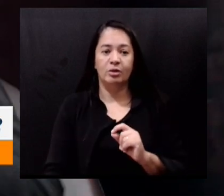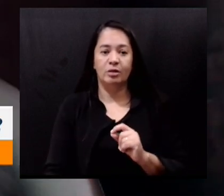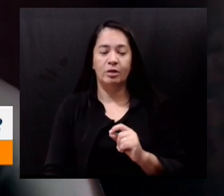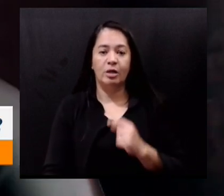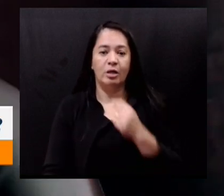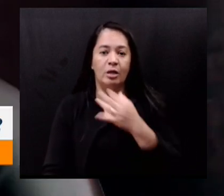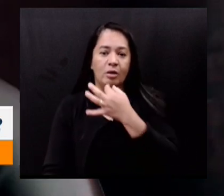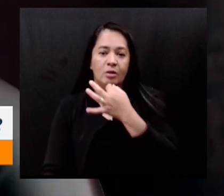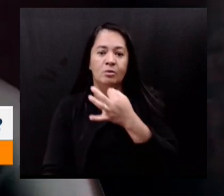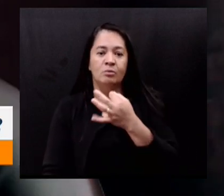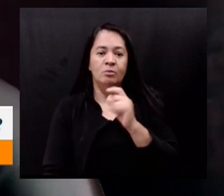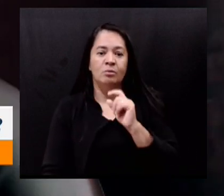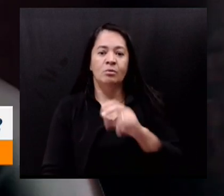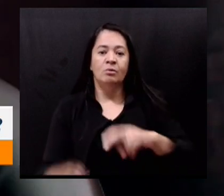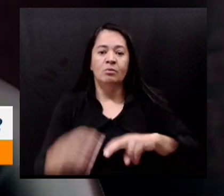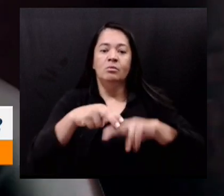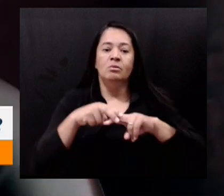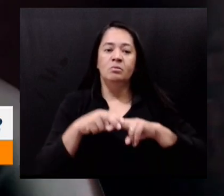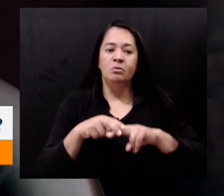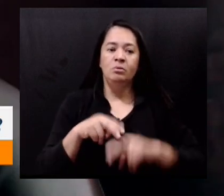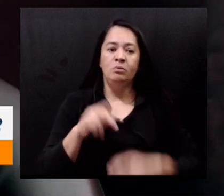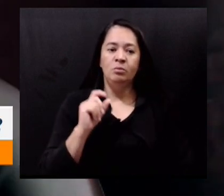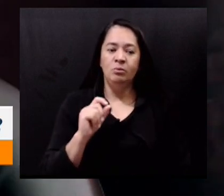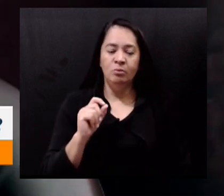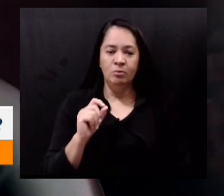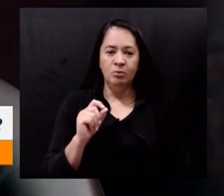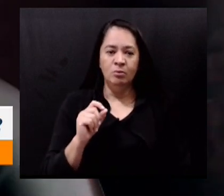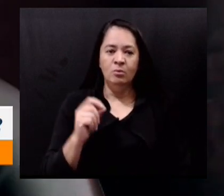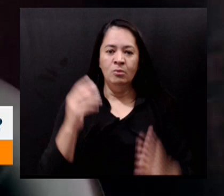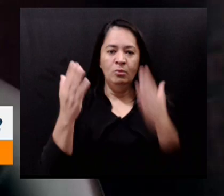motivos e a psicologia explica,